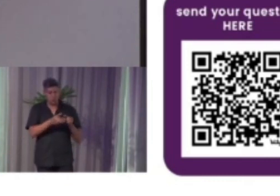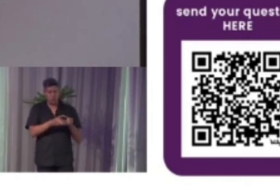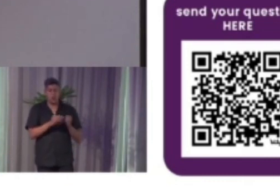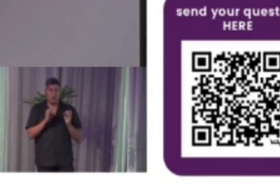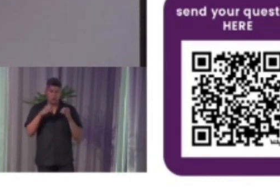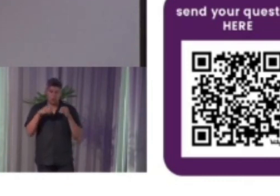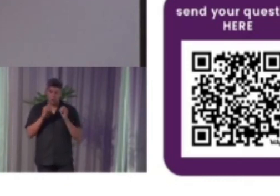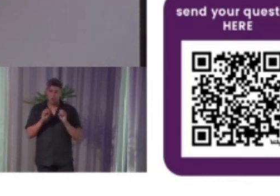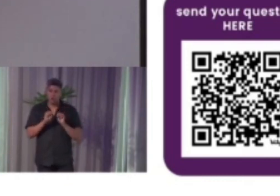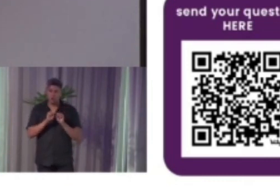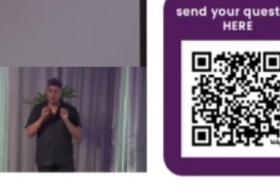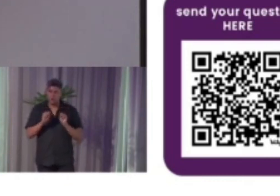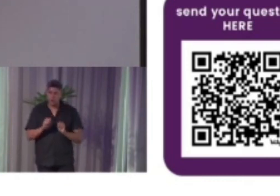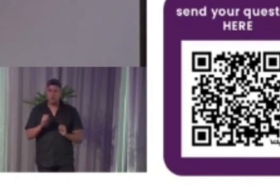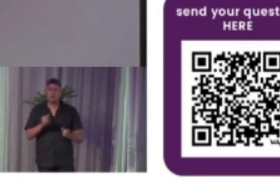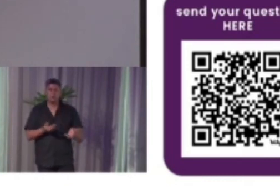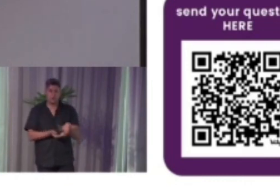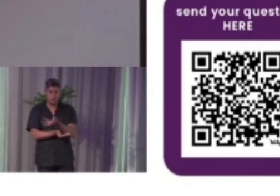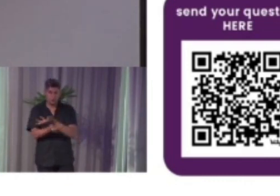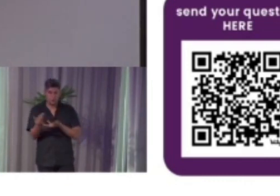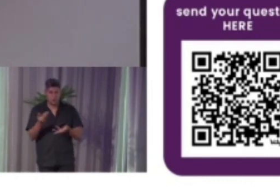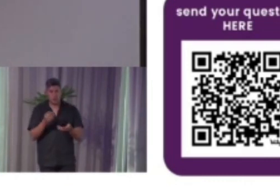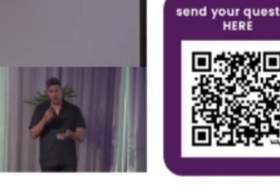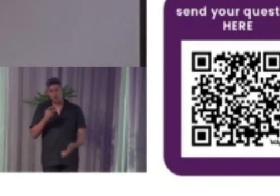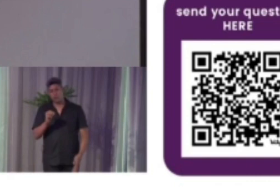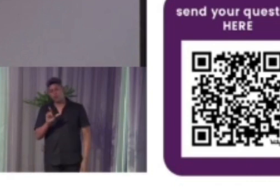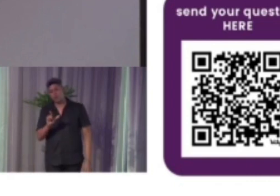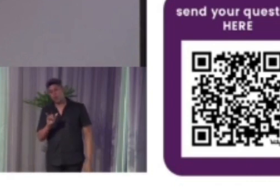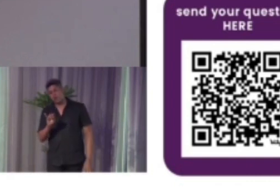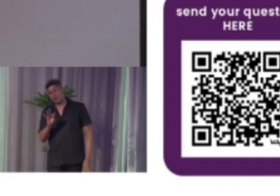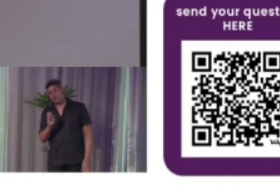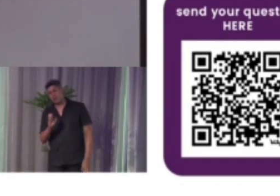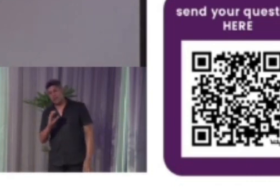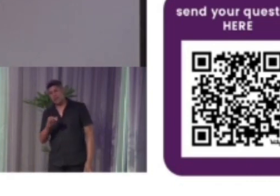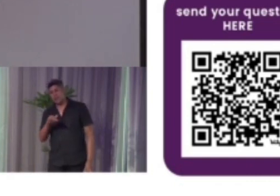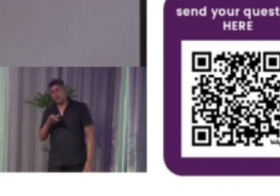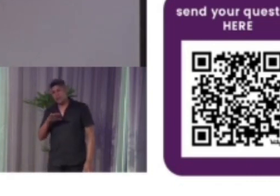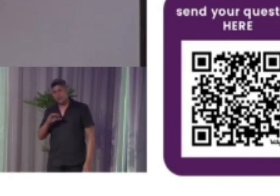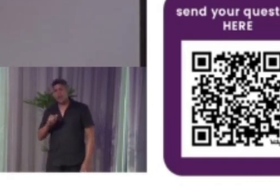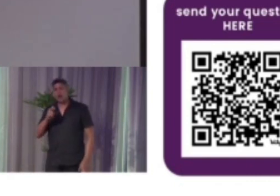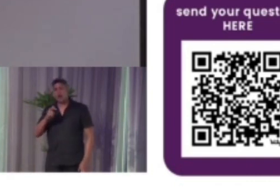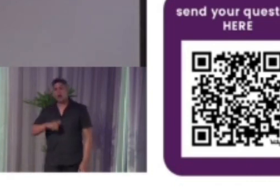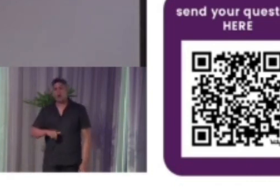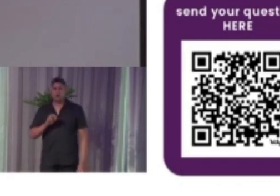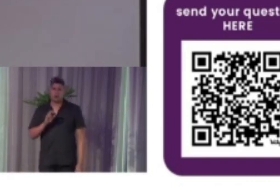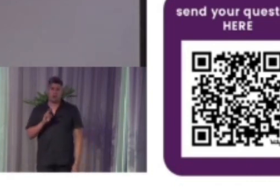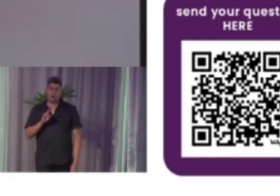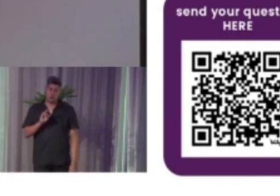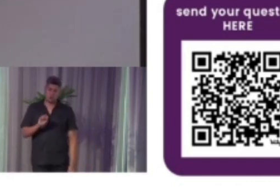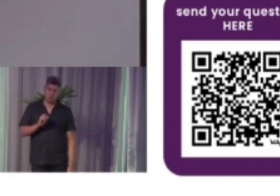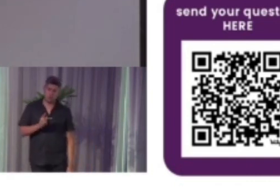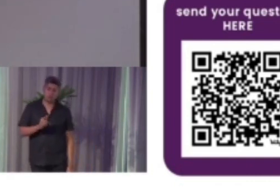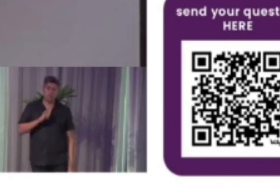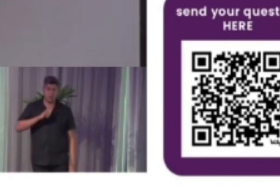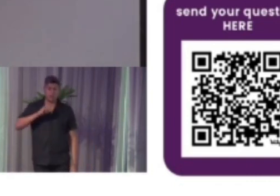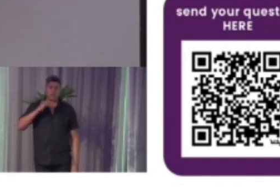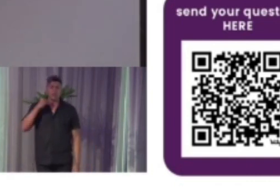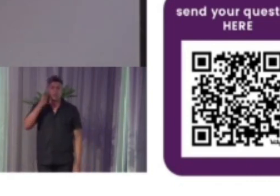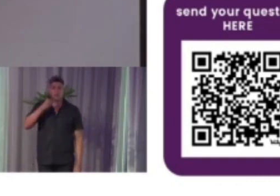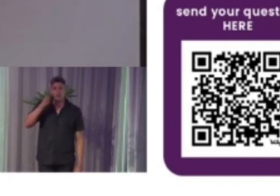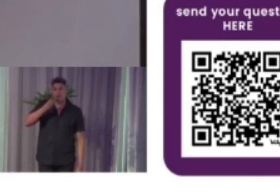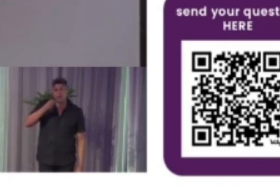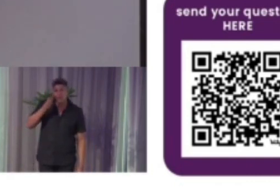Sistemas Integráveis da Escola Politécnica da USP, marcou um pouco essa tratativa. Eles tinham experiência com